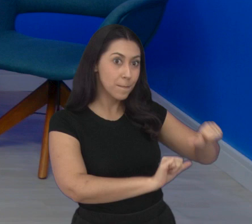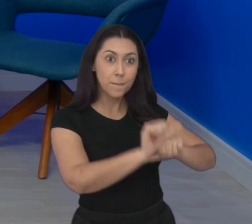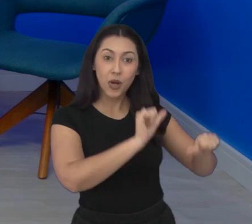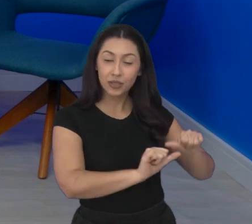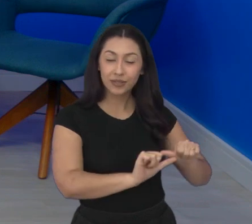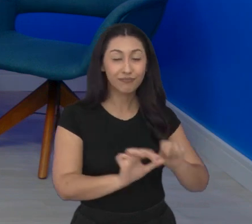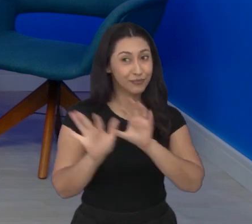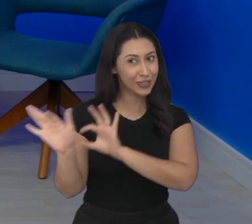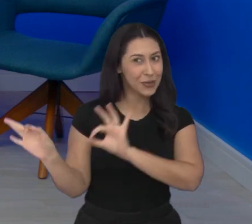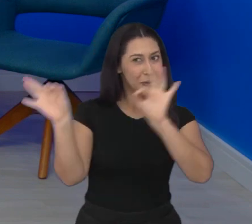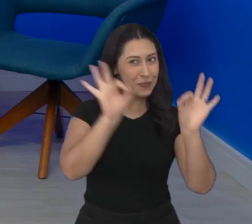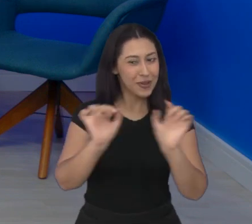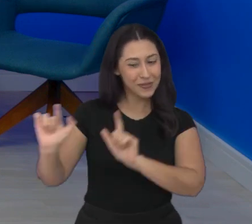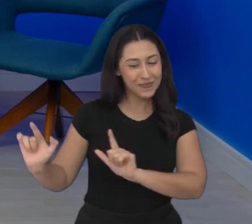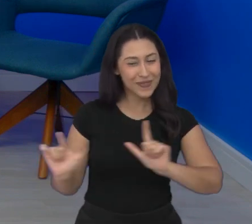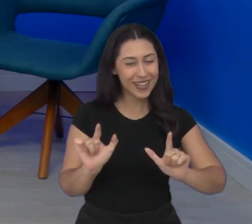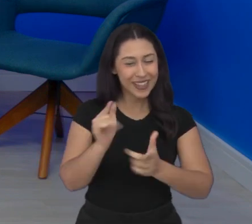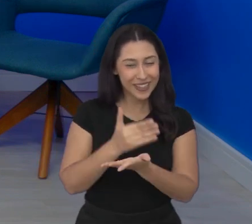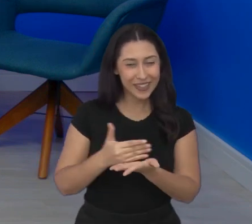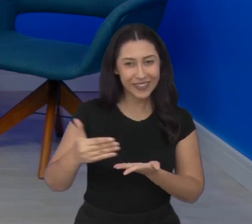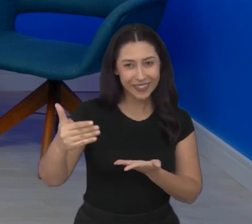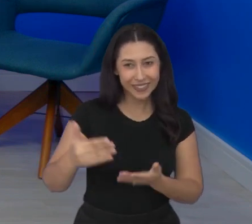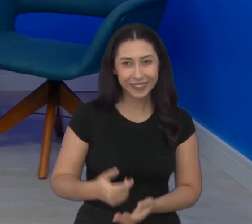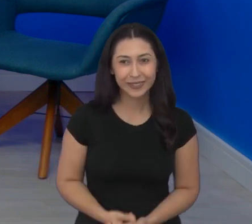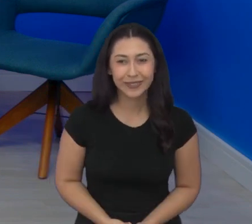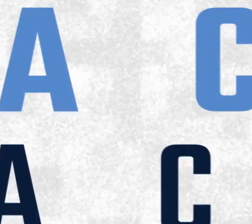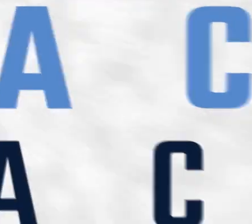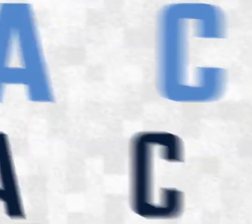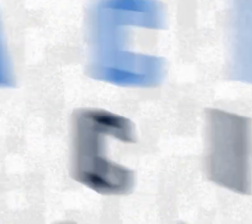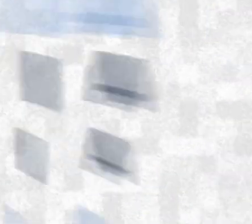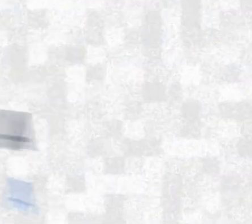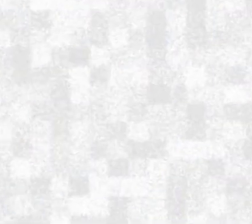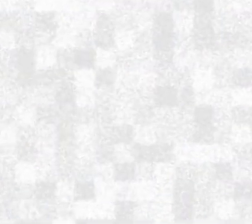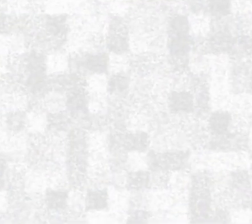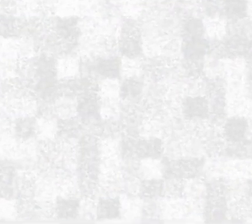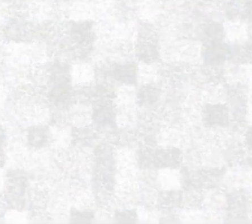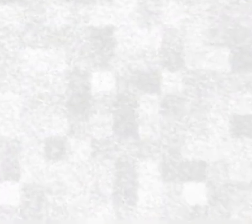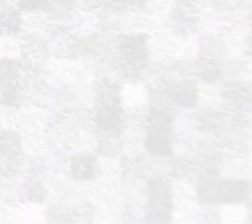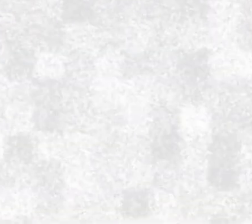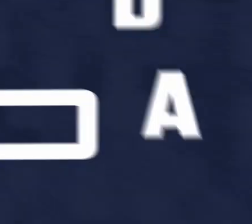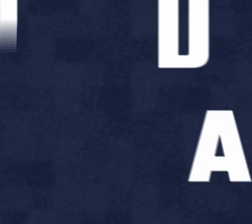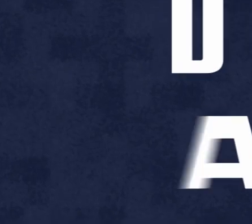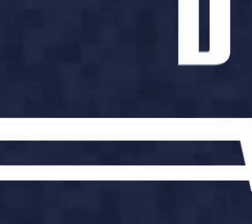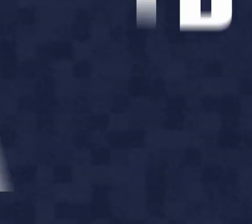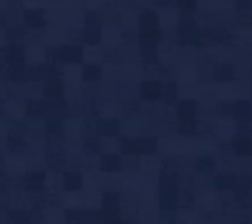atualização delas. Fique com a gente, o Sobre Política está começando.